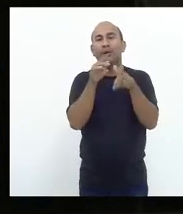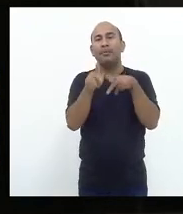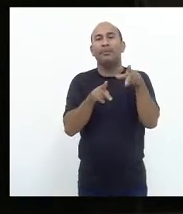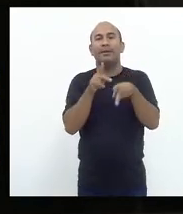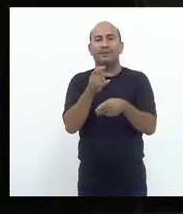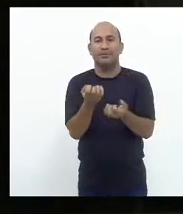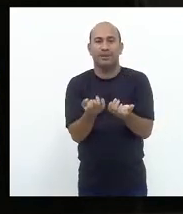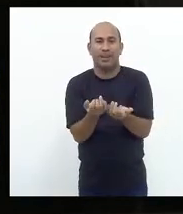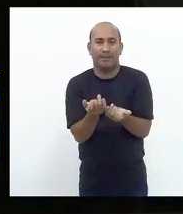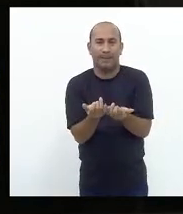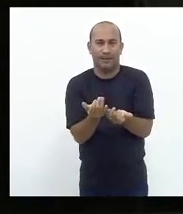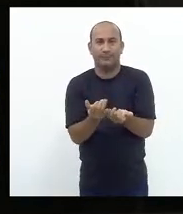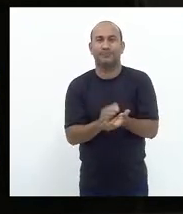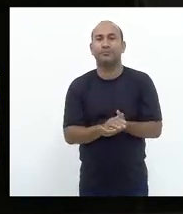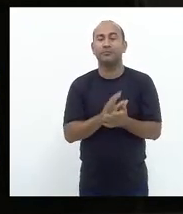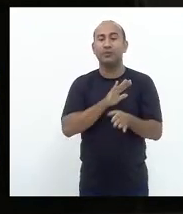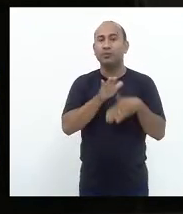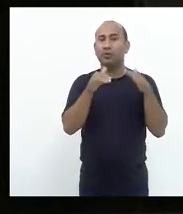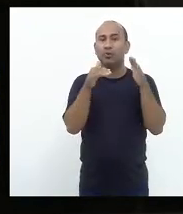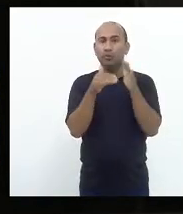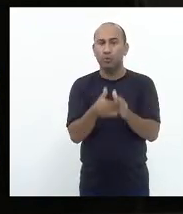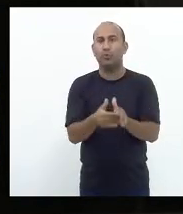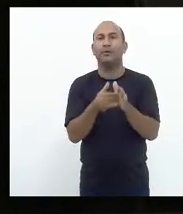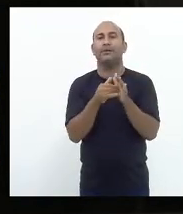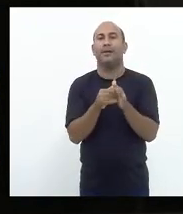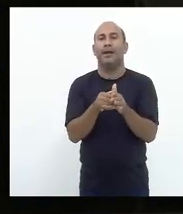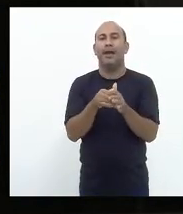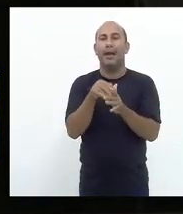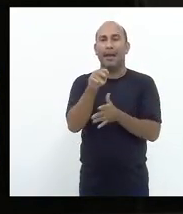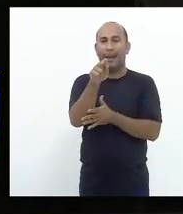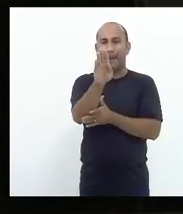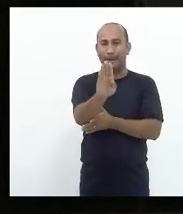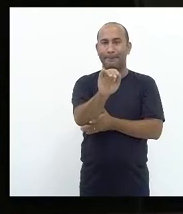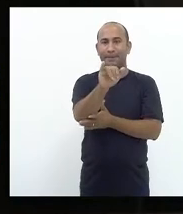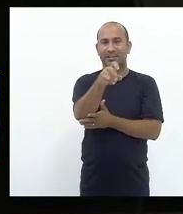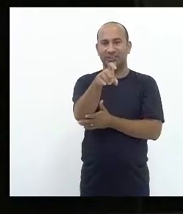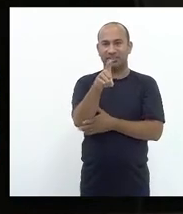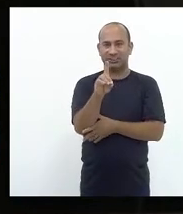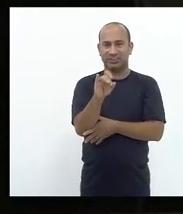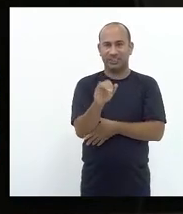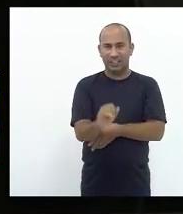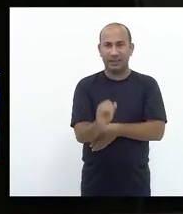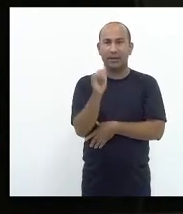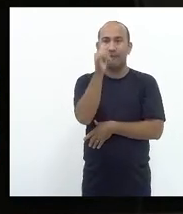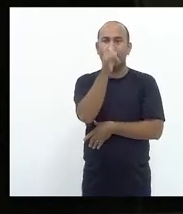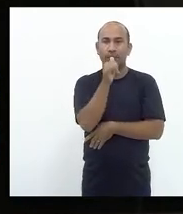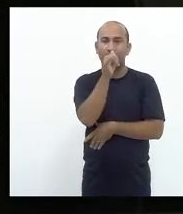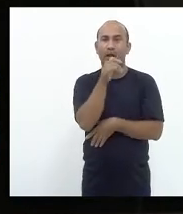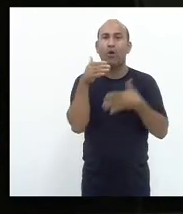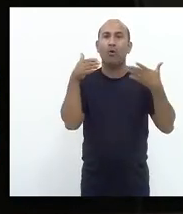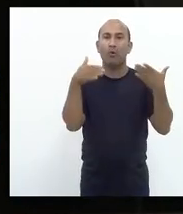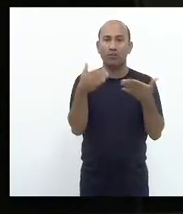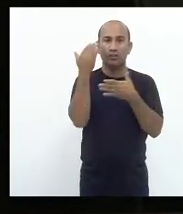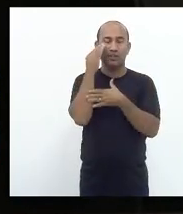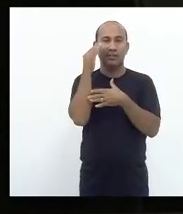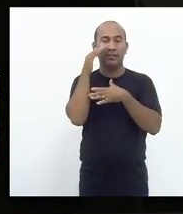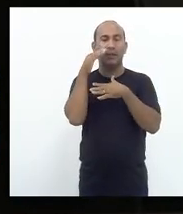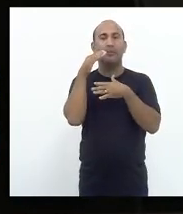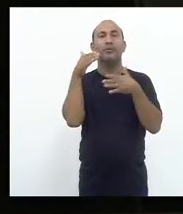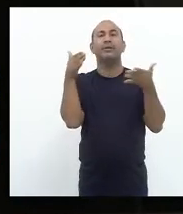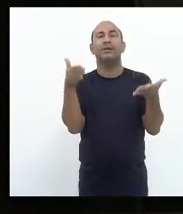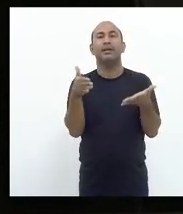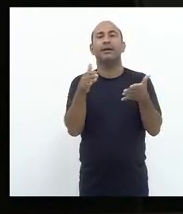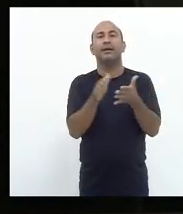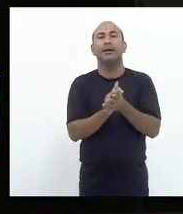melhor, um clamor de toda a Baixada. Porque todo mundo sabe e compreende que hoje o que atende a